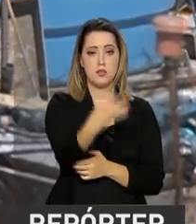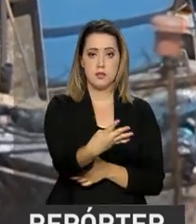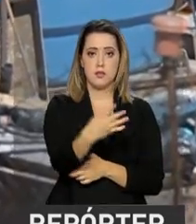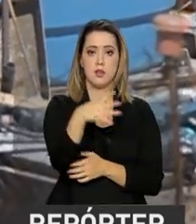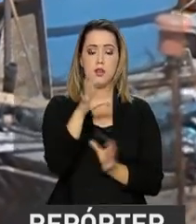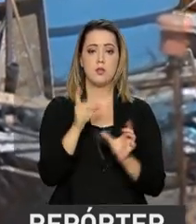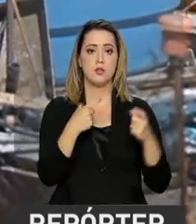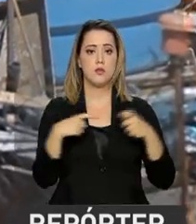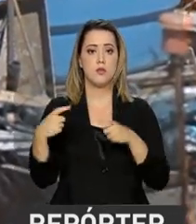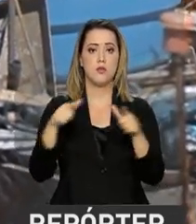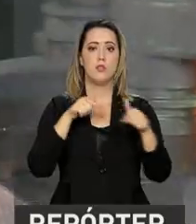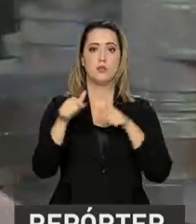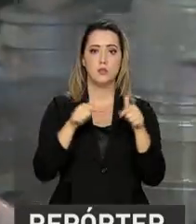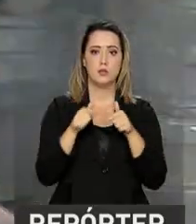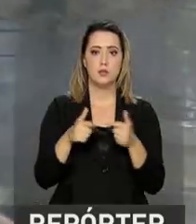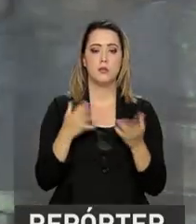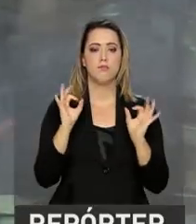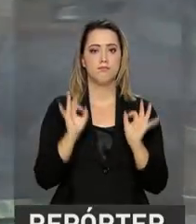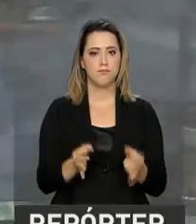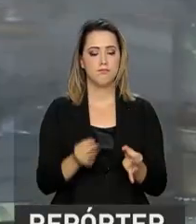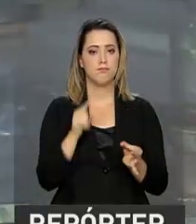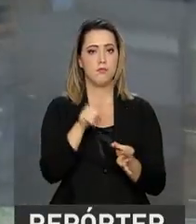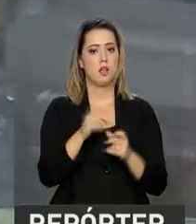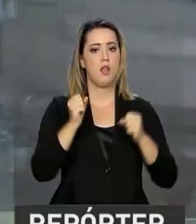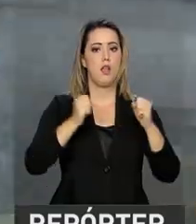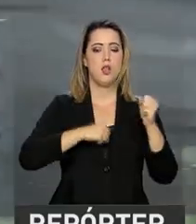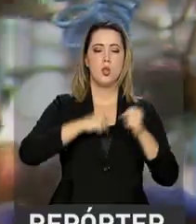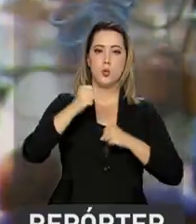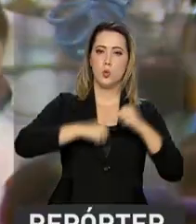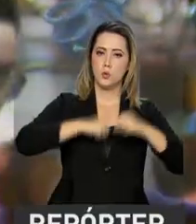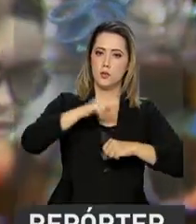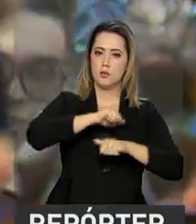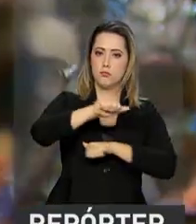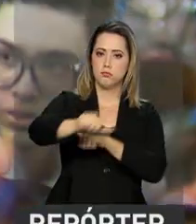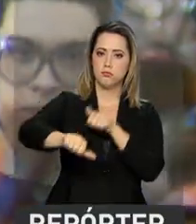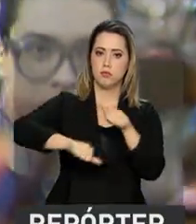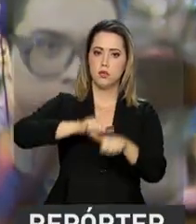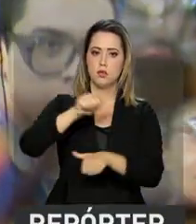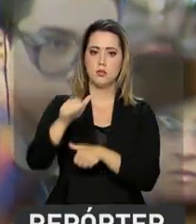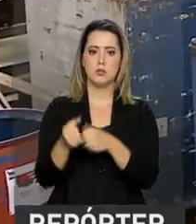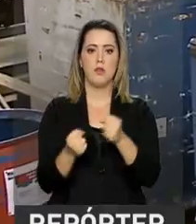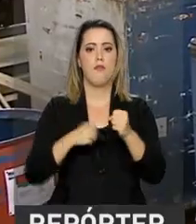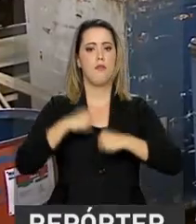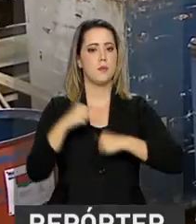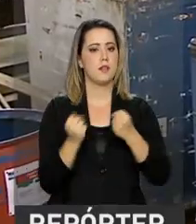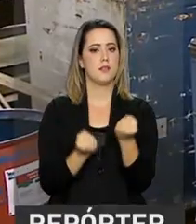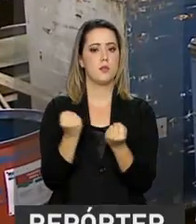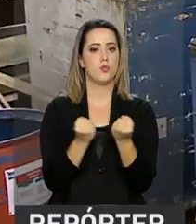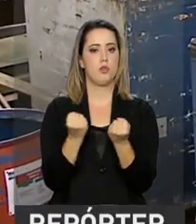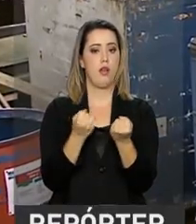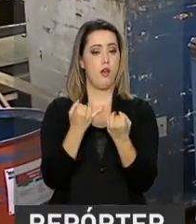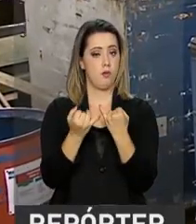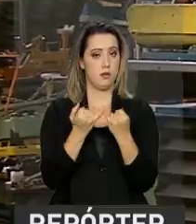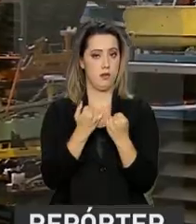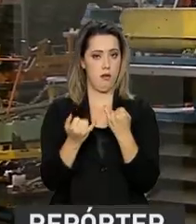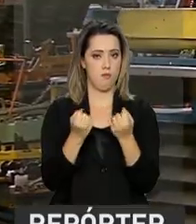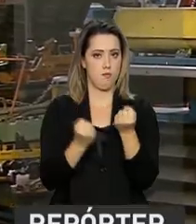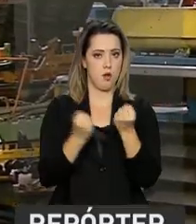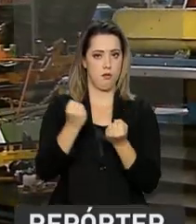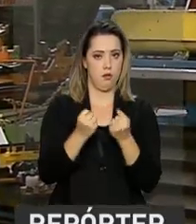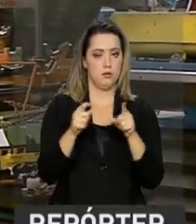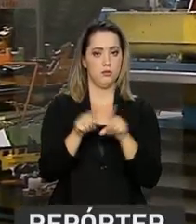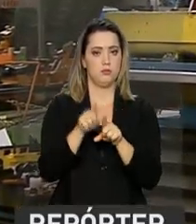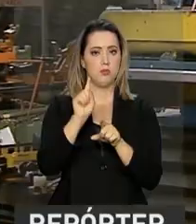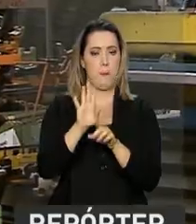formal no período já a indústria de transformação que inclui a produção de automóveis foi a principal responsável pelo